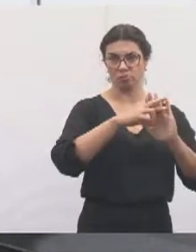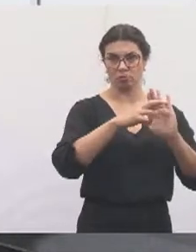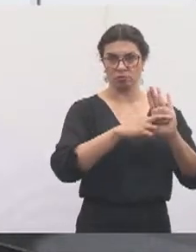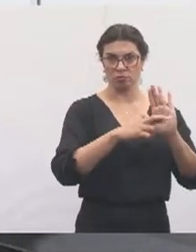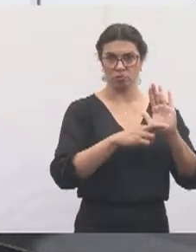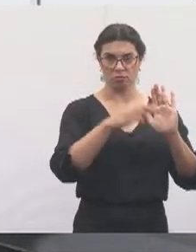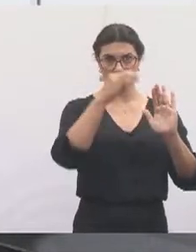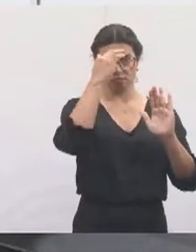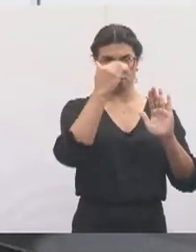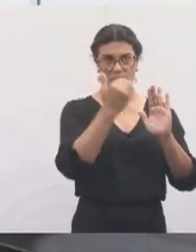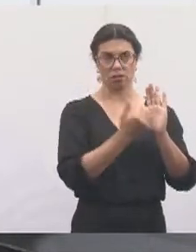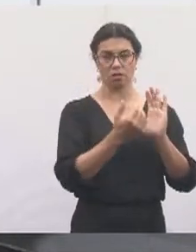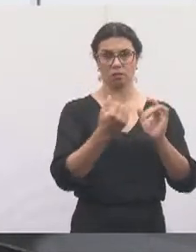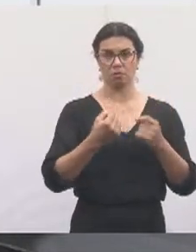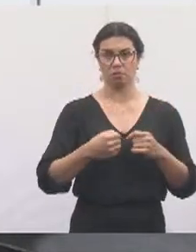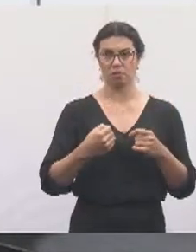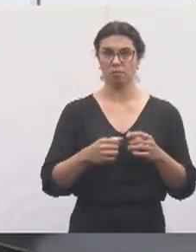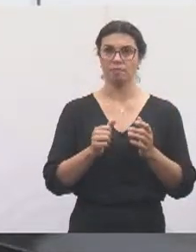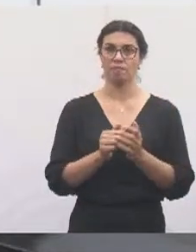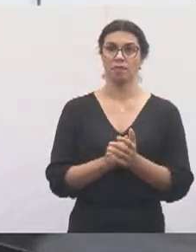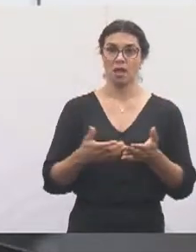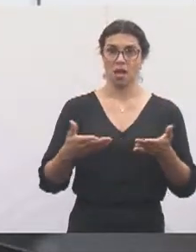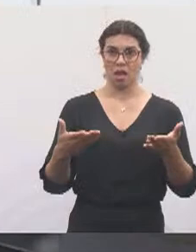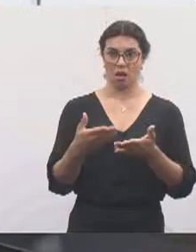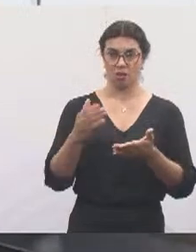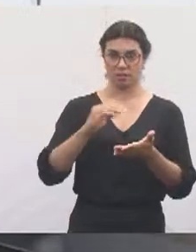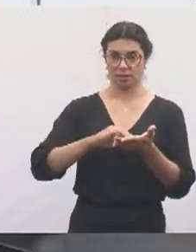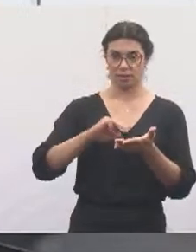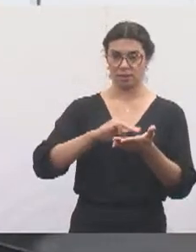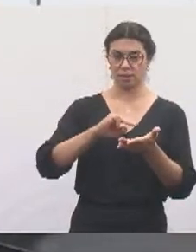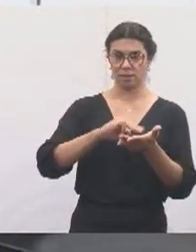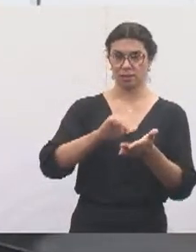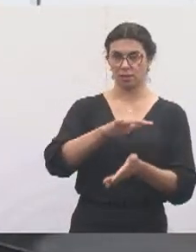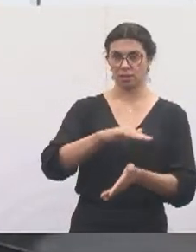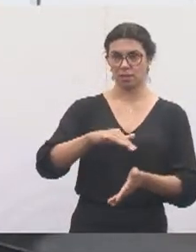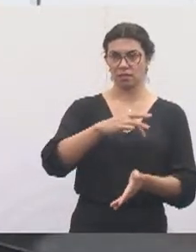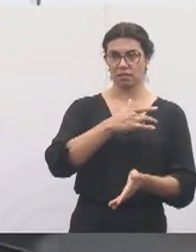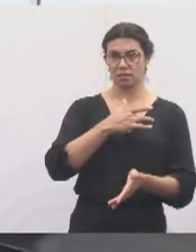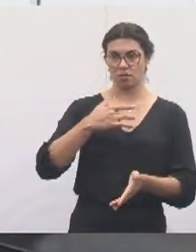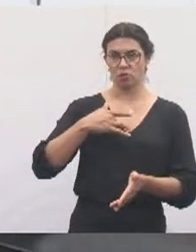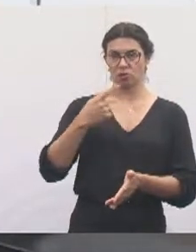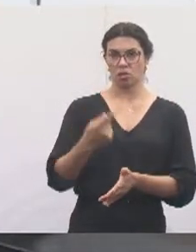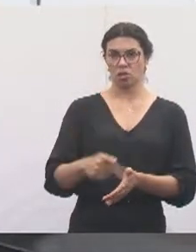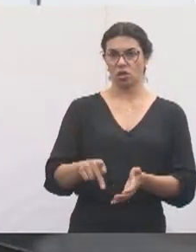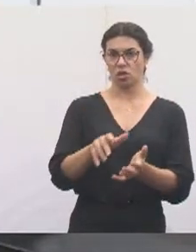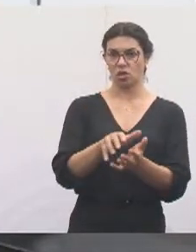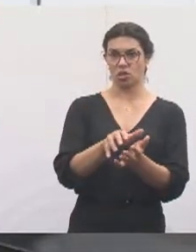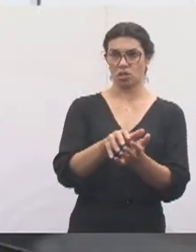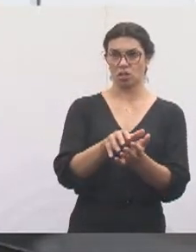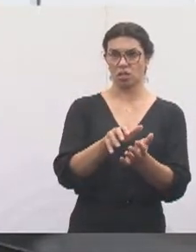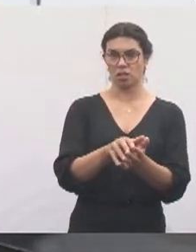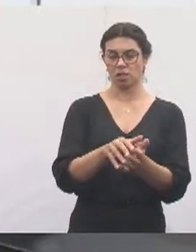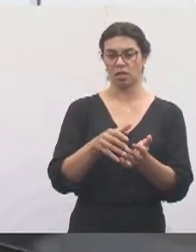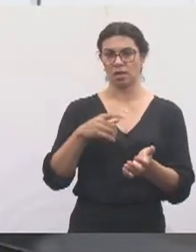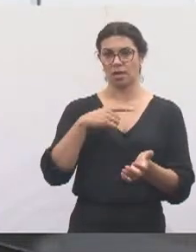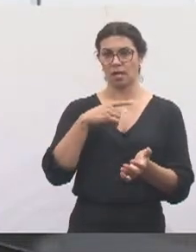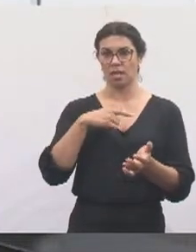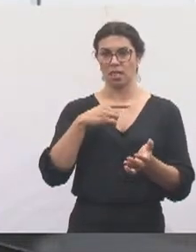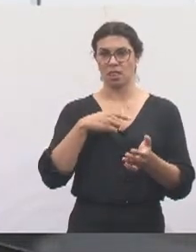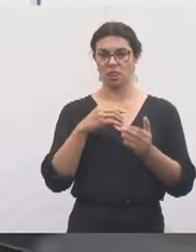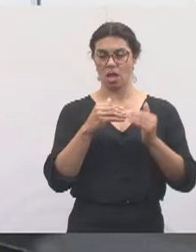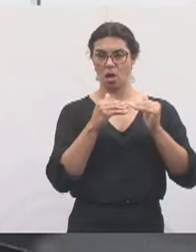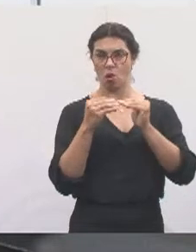assunto paciente atualmente a secretaria de saúde de jacara possui pactuação com a Santa Casa de misericordia de